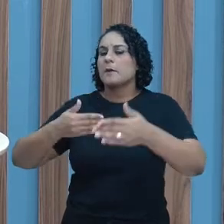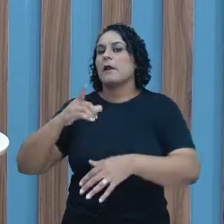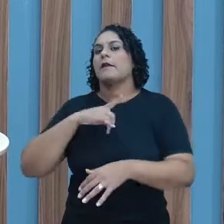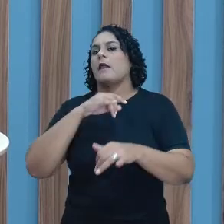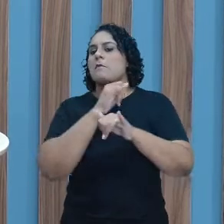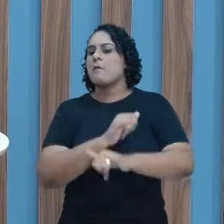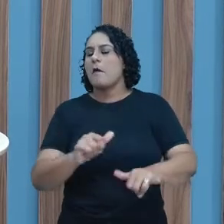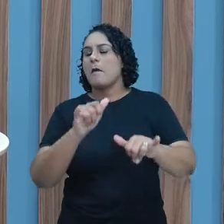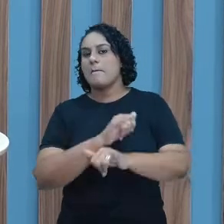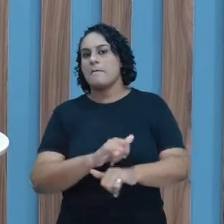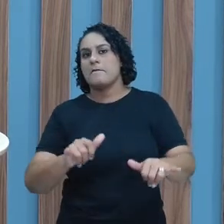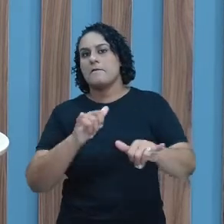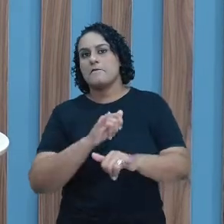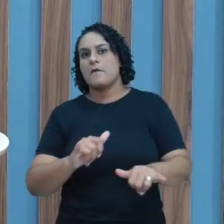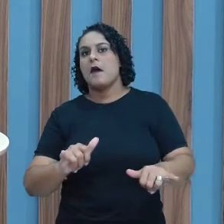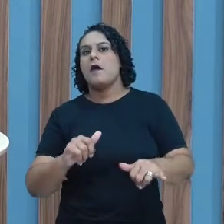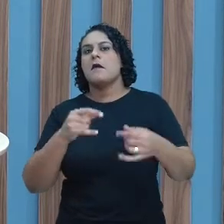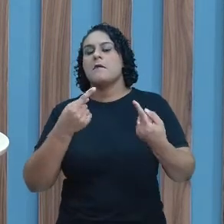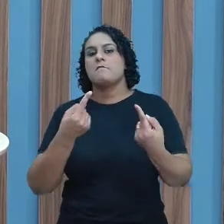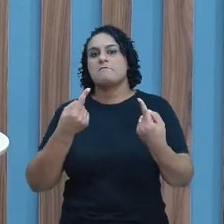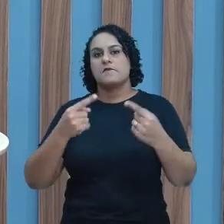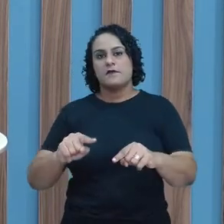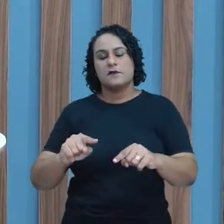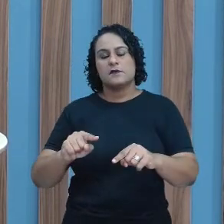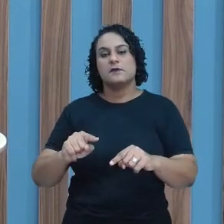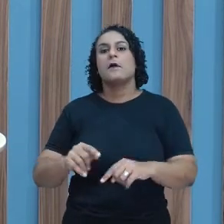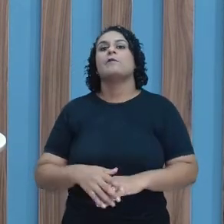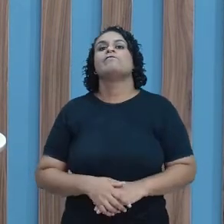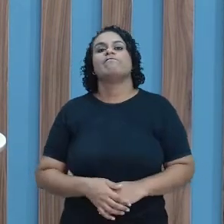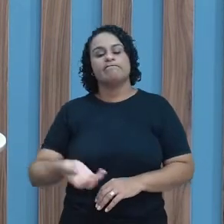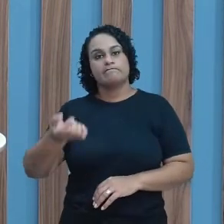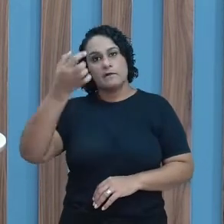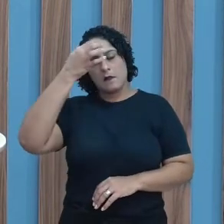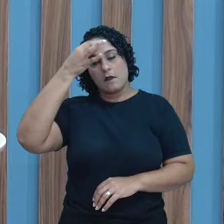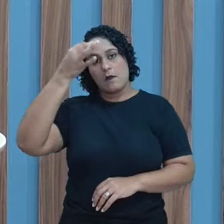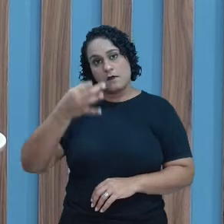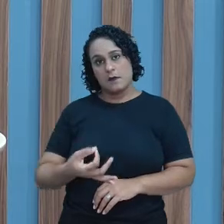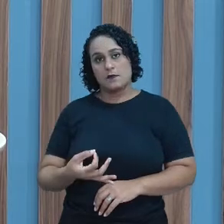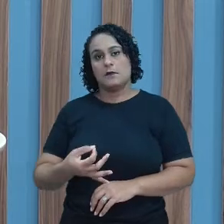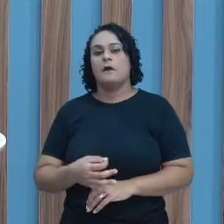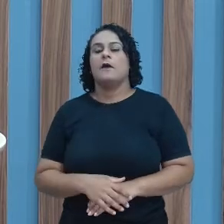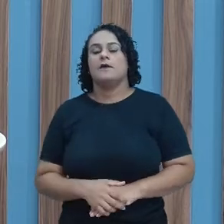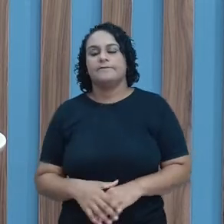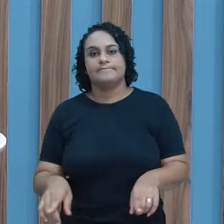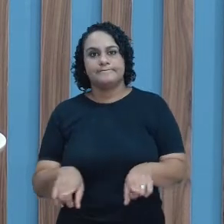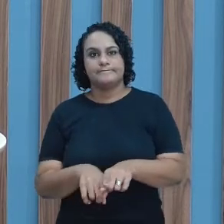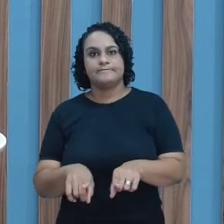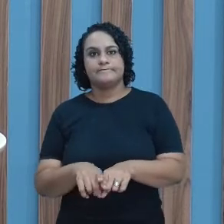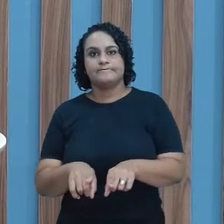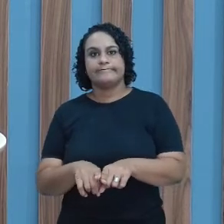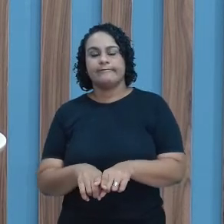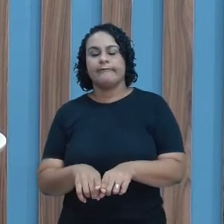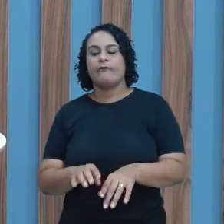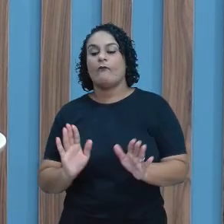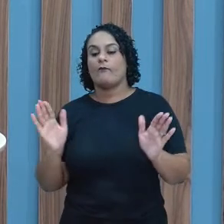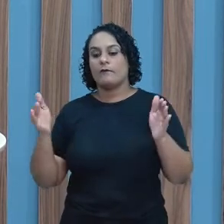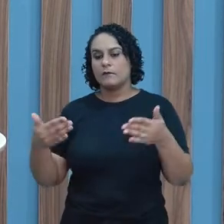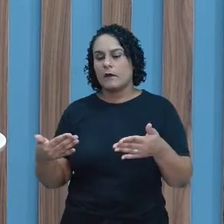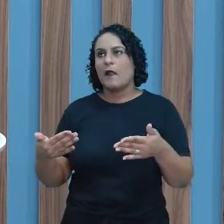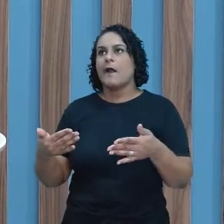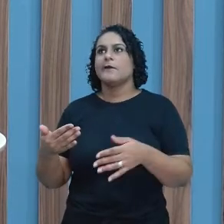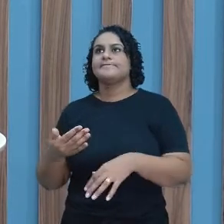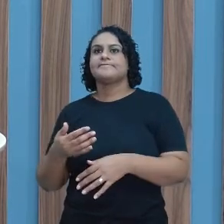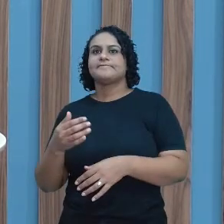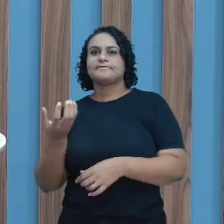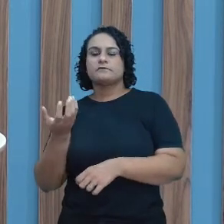campanhas, né? Existe combate, conscientização relacionada a algum tipo de doença. E fevereiro não é diferente, só